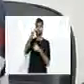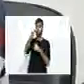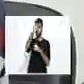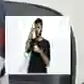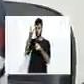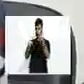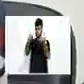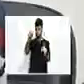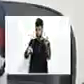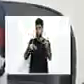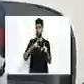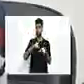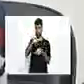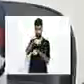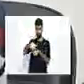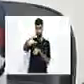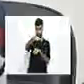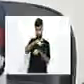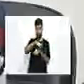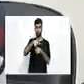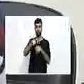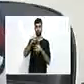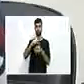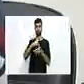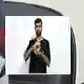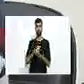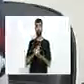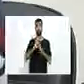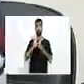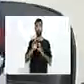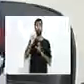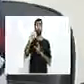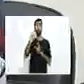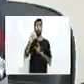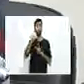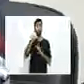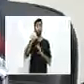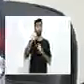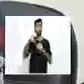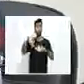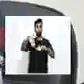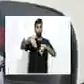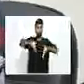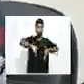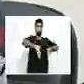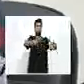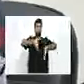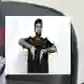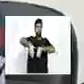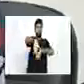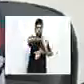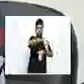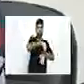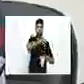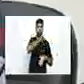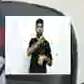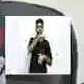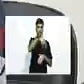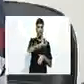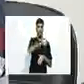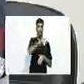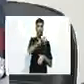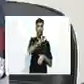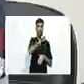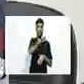trabalhando dentro do Cantinho do Céu Santo Antônio aonde fazia duas Avenidas principal a joque Ló Faria